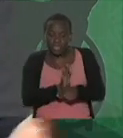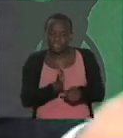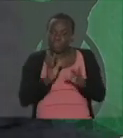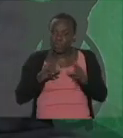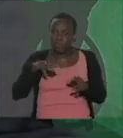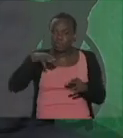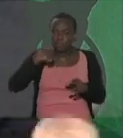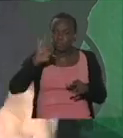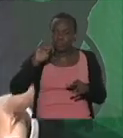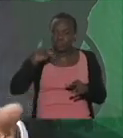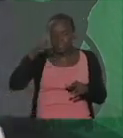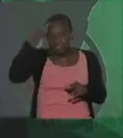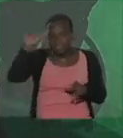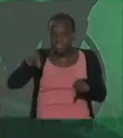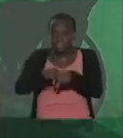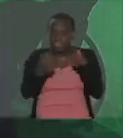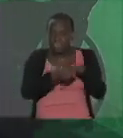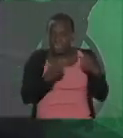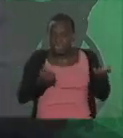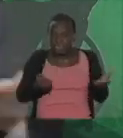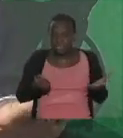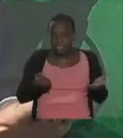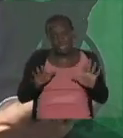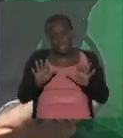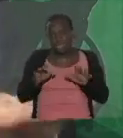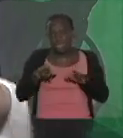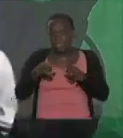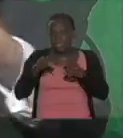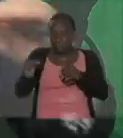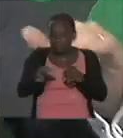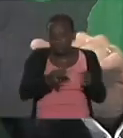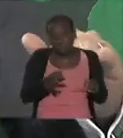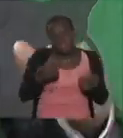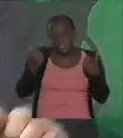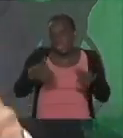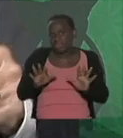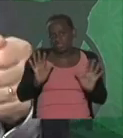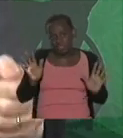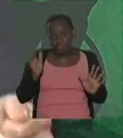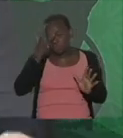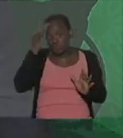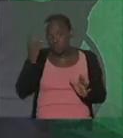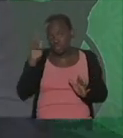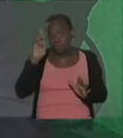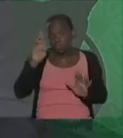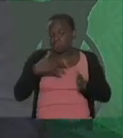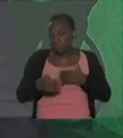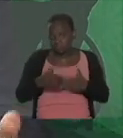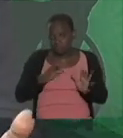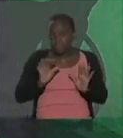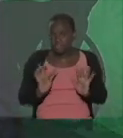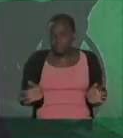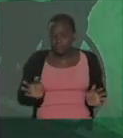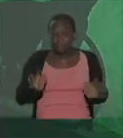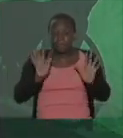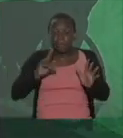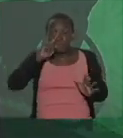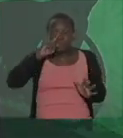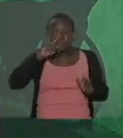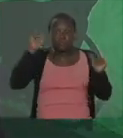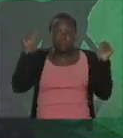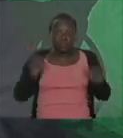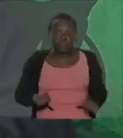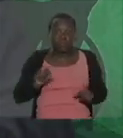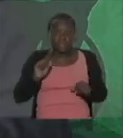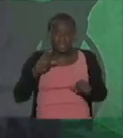proteger como o Milton disse do dano do furo que dos males é o menor vai ter que se gastar dinheiro alguém vai ter que se responsabilizar agora o